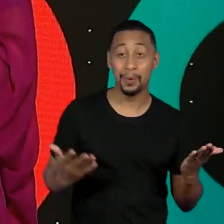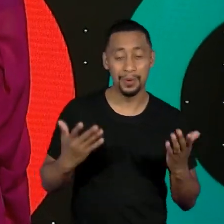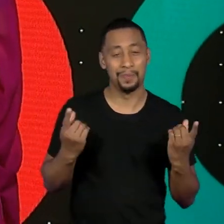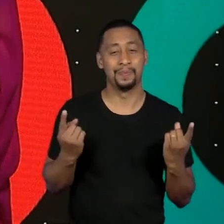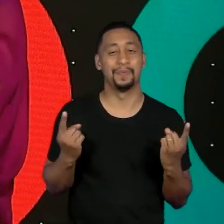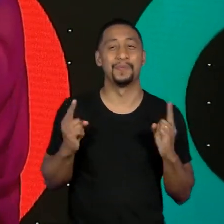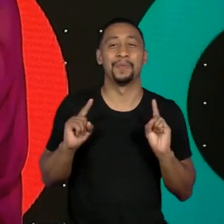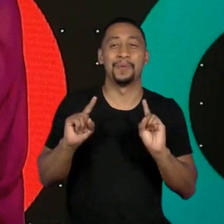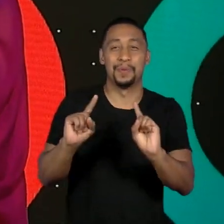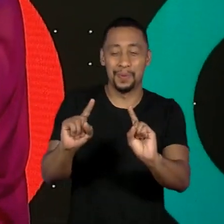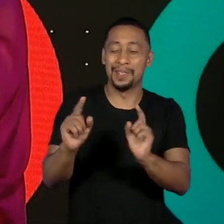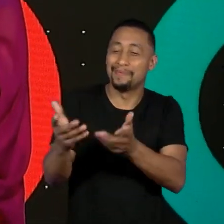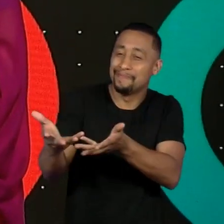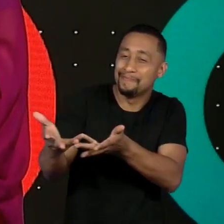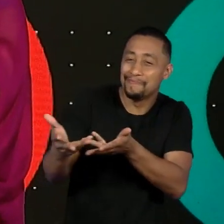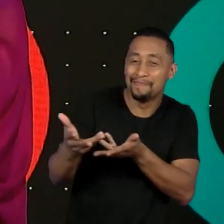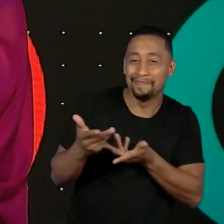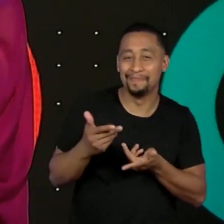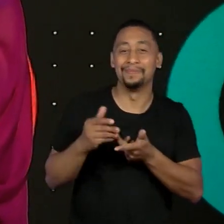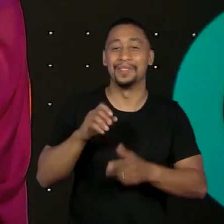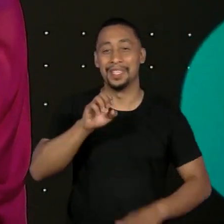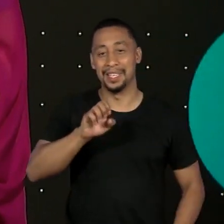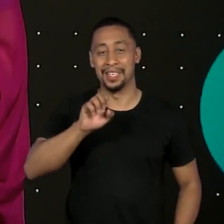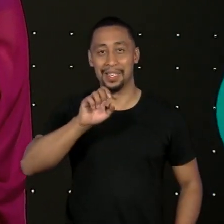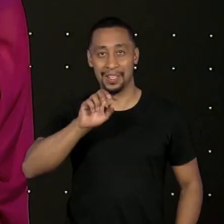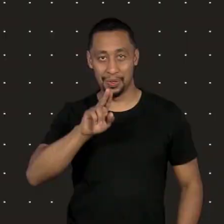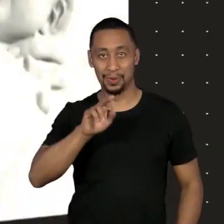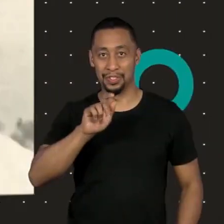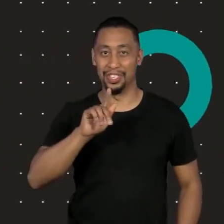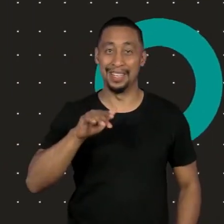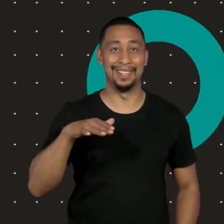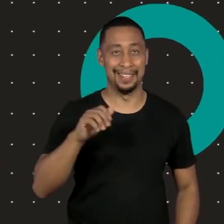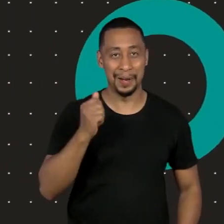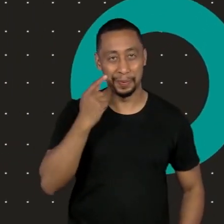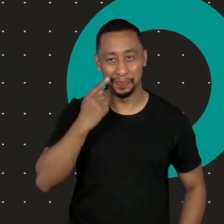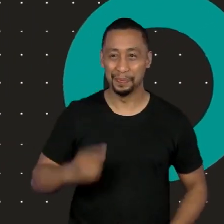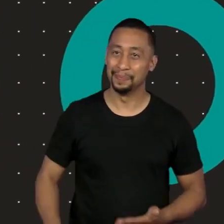com a cantora e compositora Eugênia Mello e Castro.